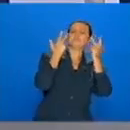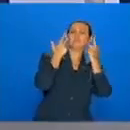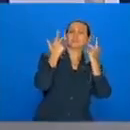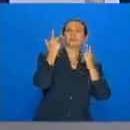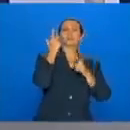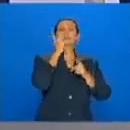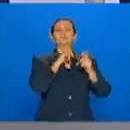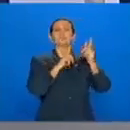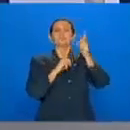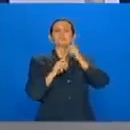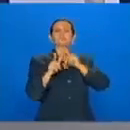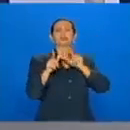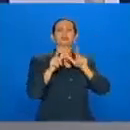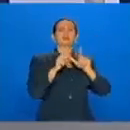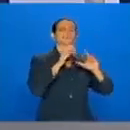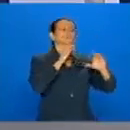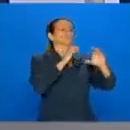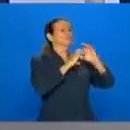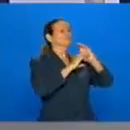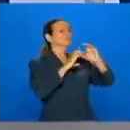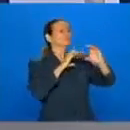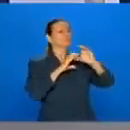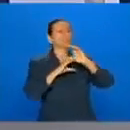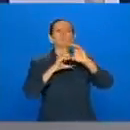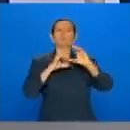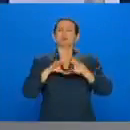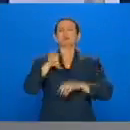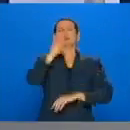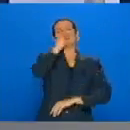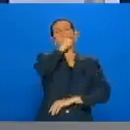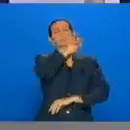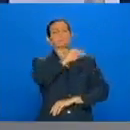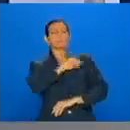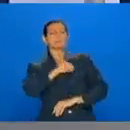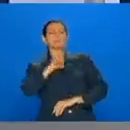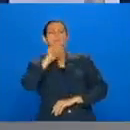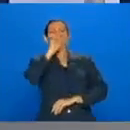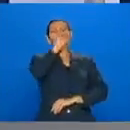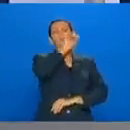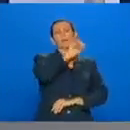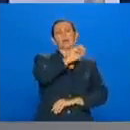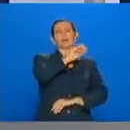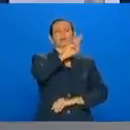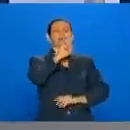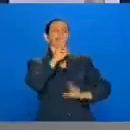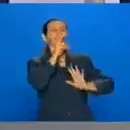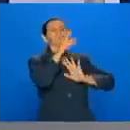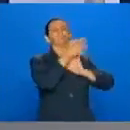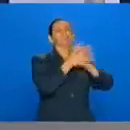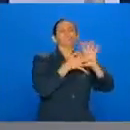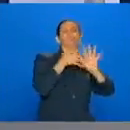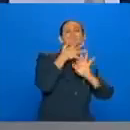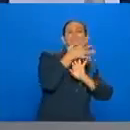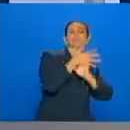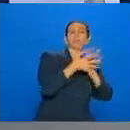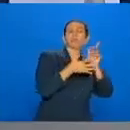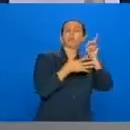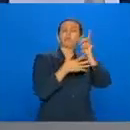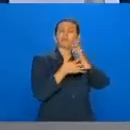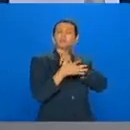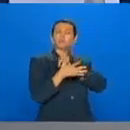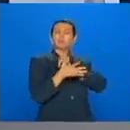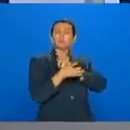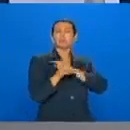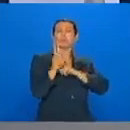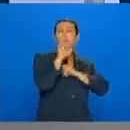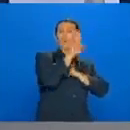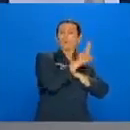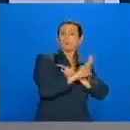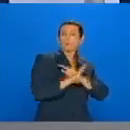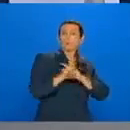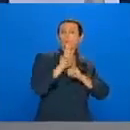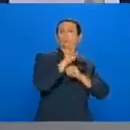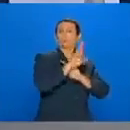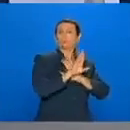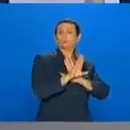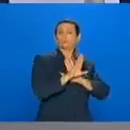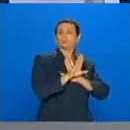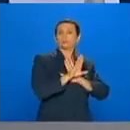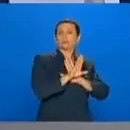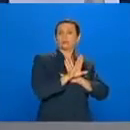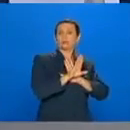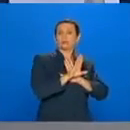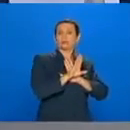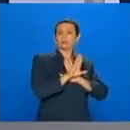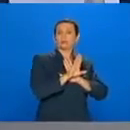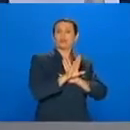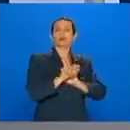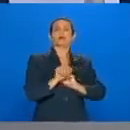estabelecer uma comunicação através dessa língua ou desse idioma. É conhecedor da